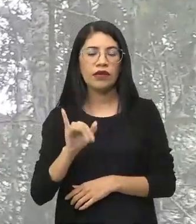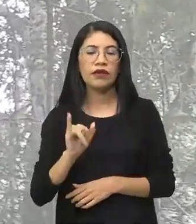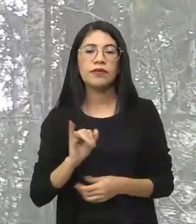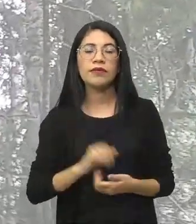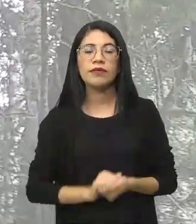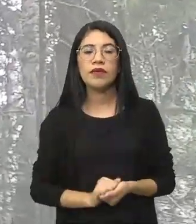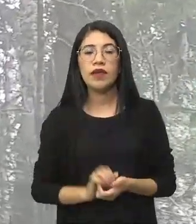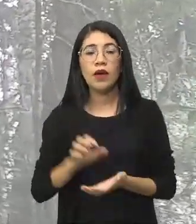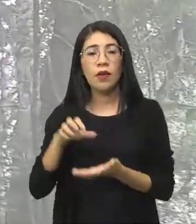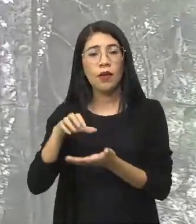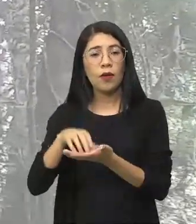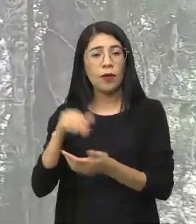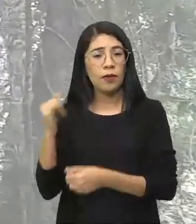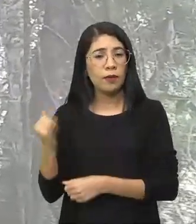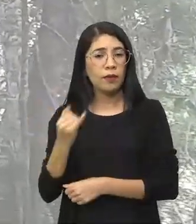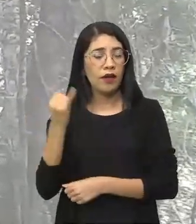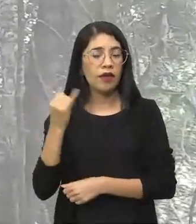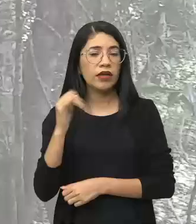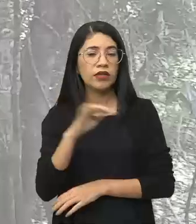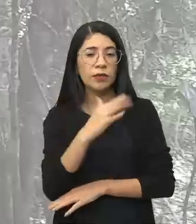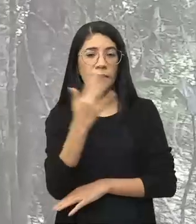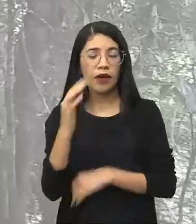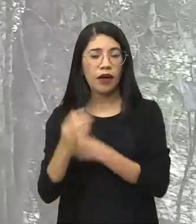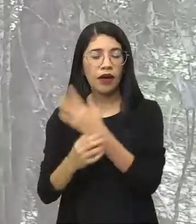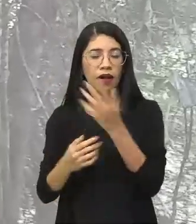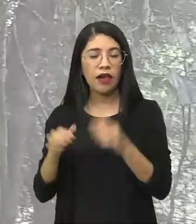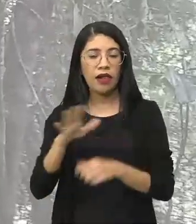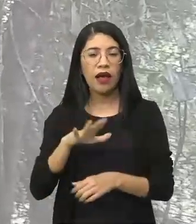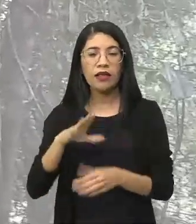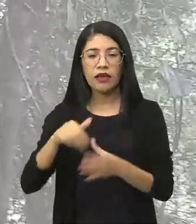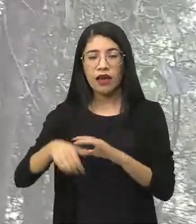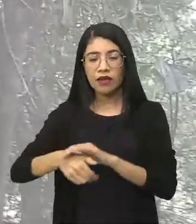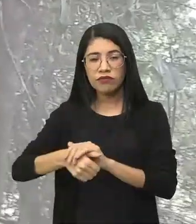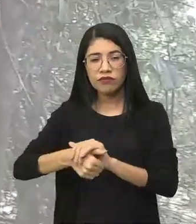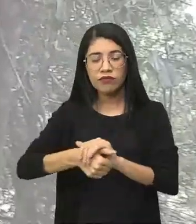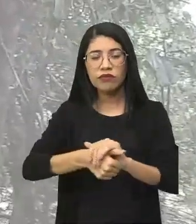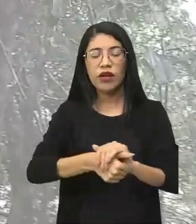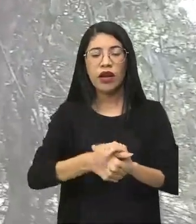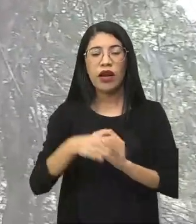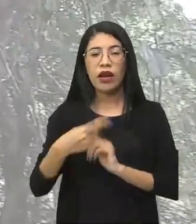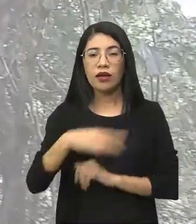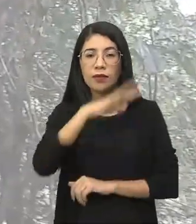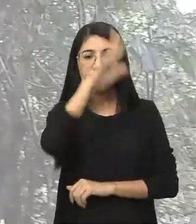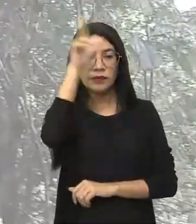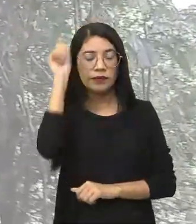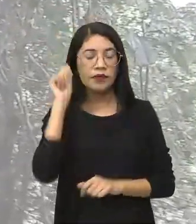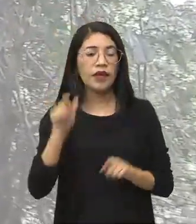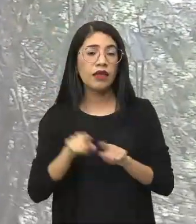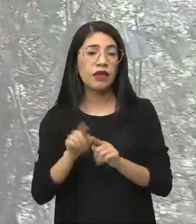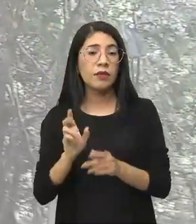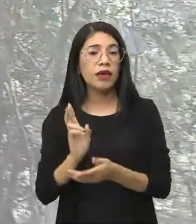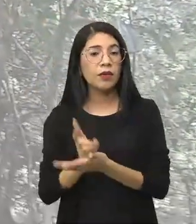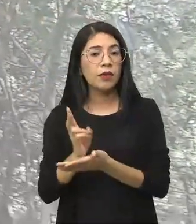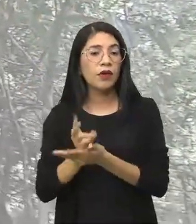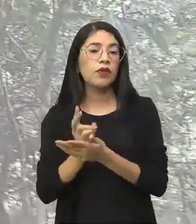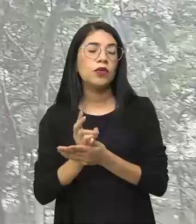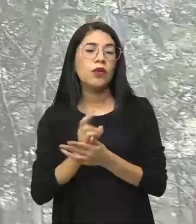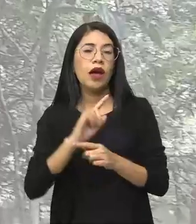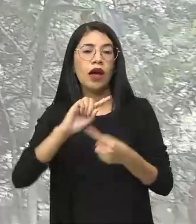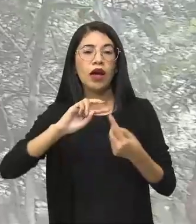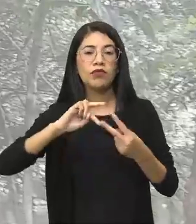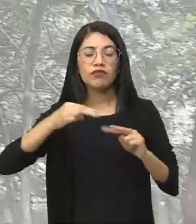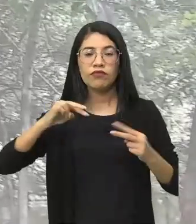abrigo mais significativo tabuleiro de desova de tartarugas da Amazônia, no estado do Amazonas. Também mantém estoques genéticos de